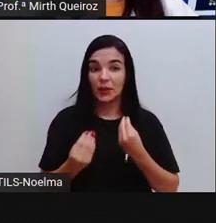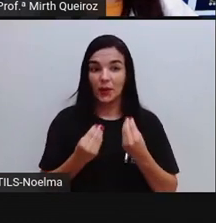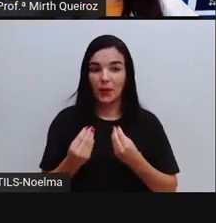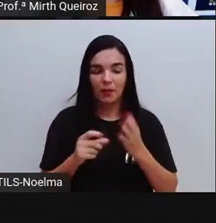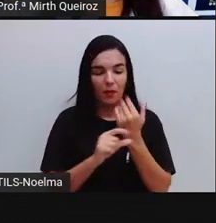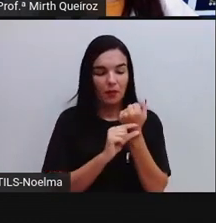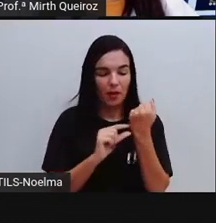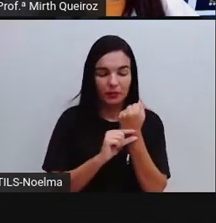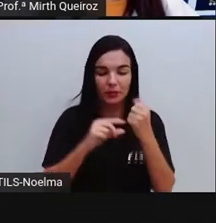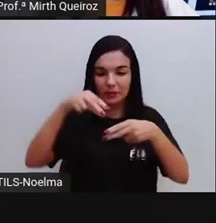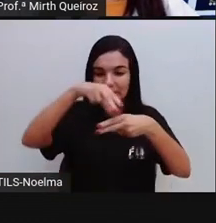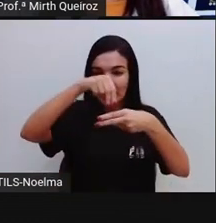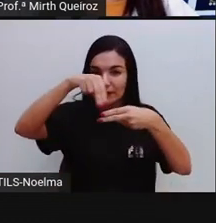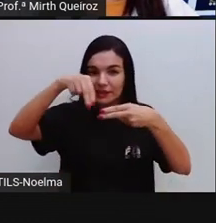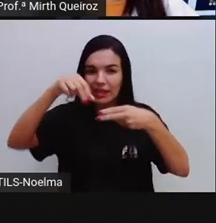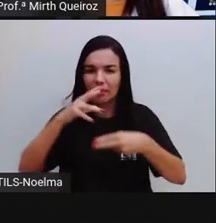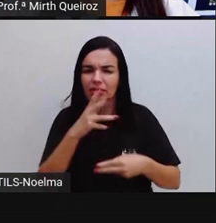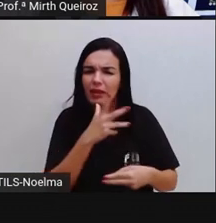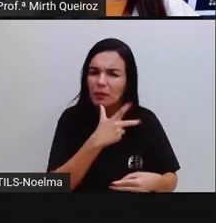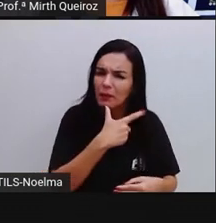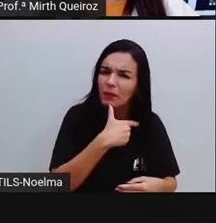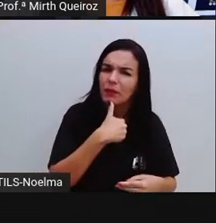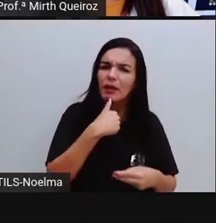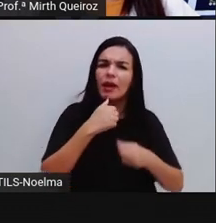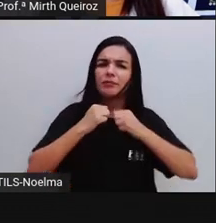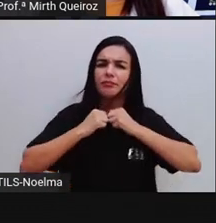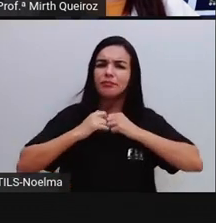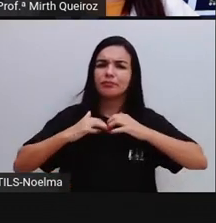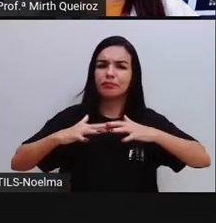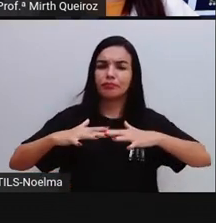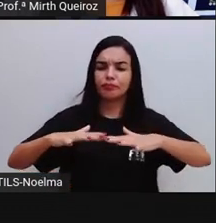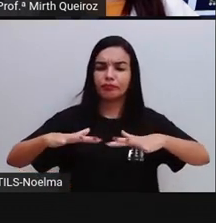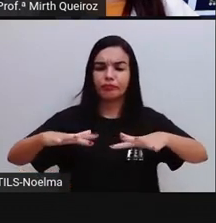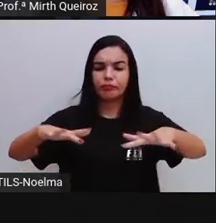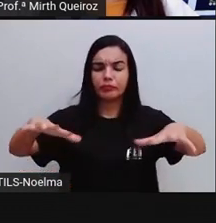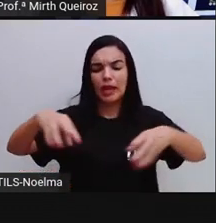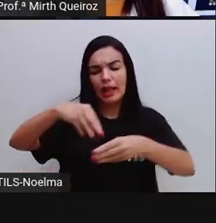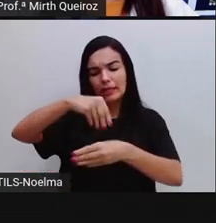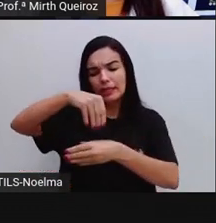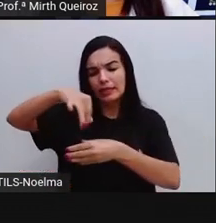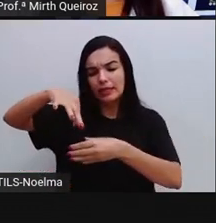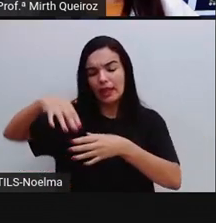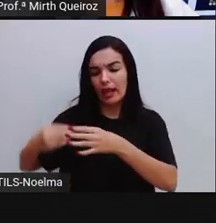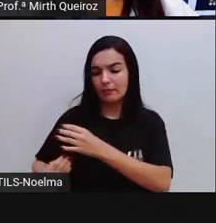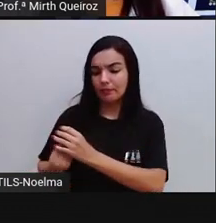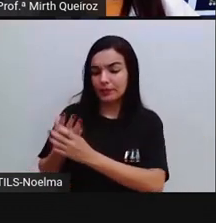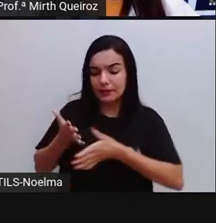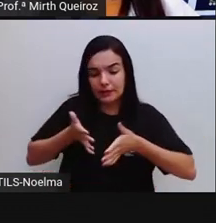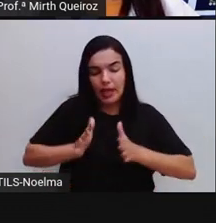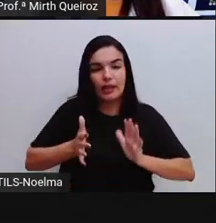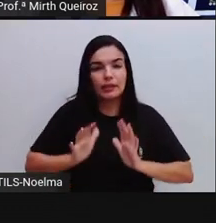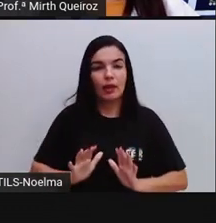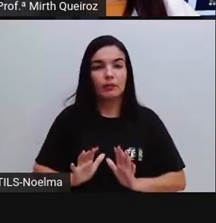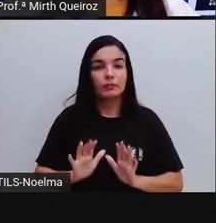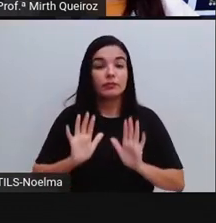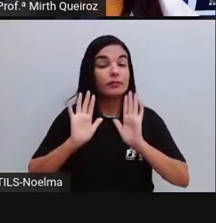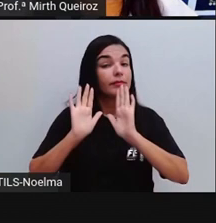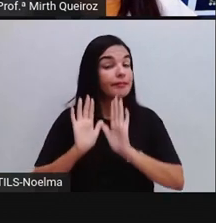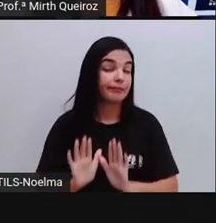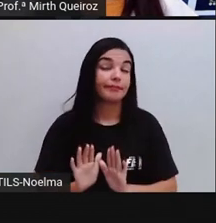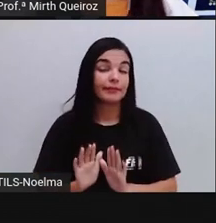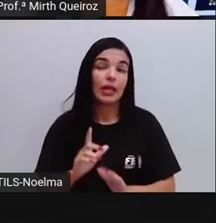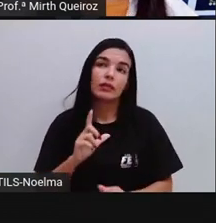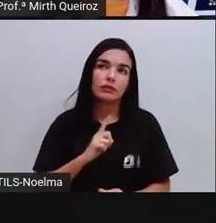literatura de cordel, demoraram a emergir do seio bom da terra natal. Embora